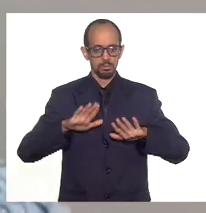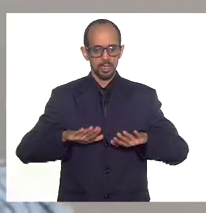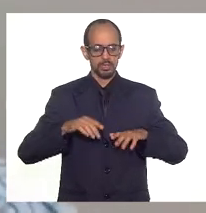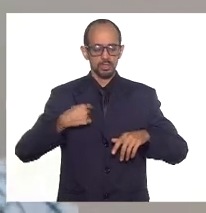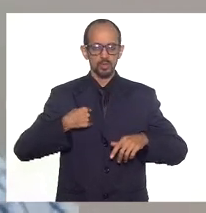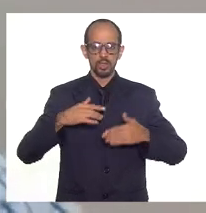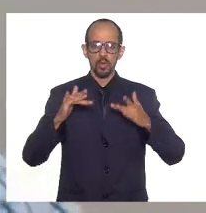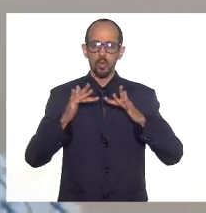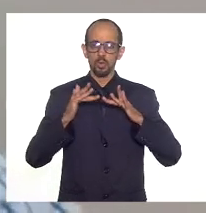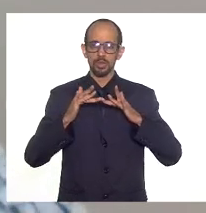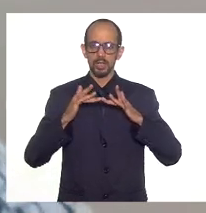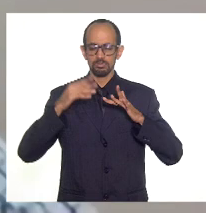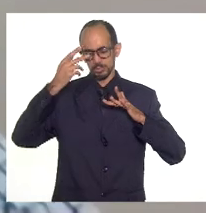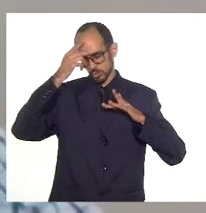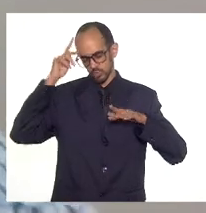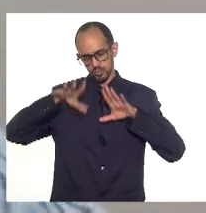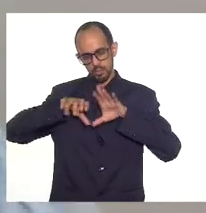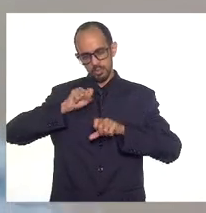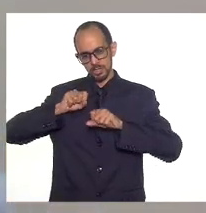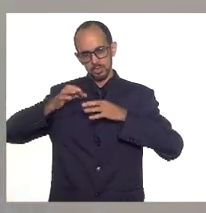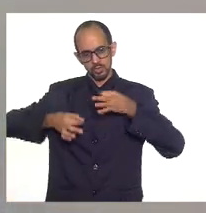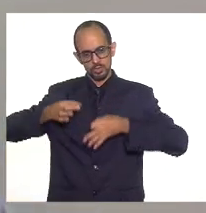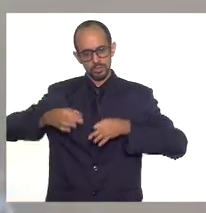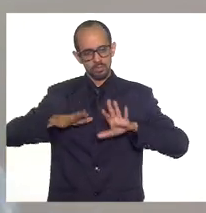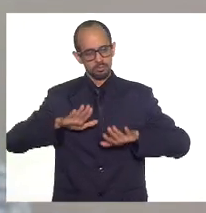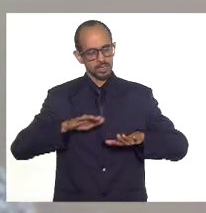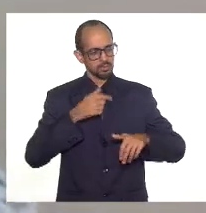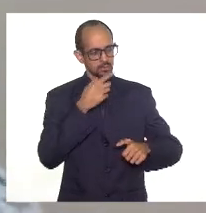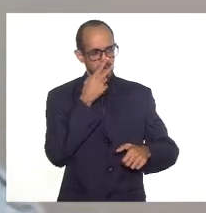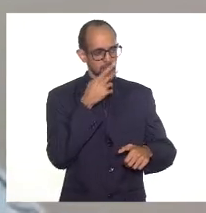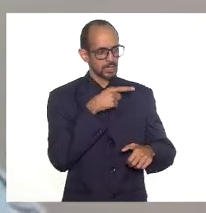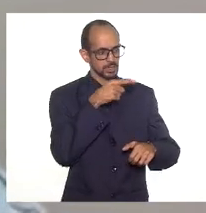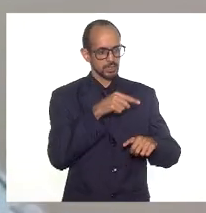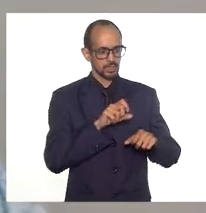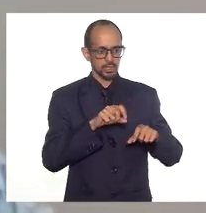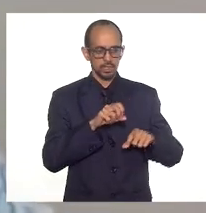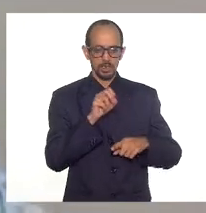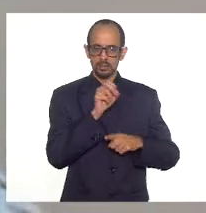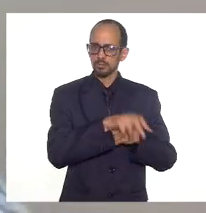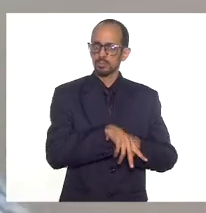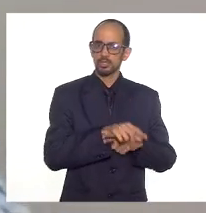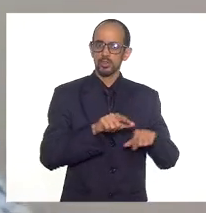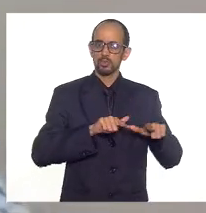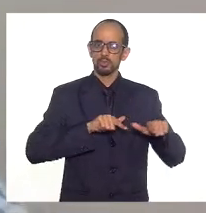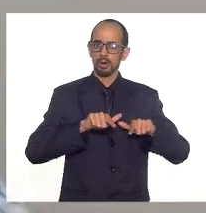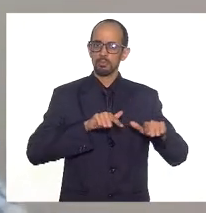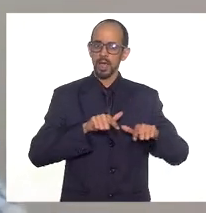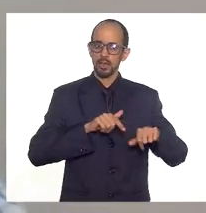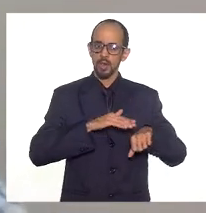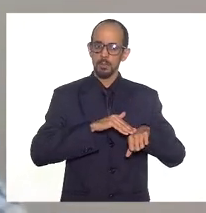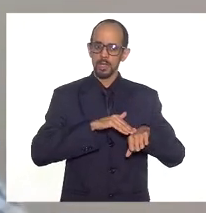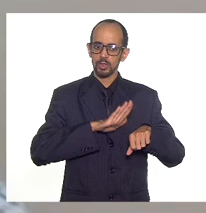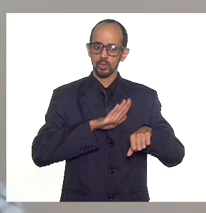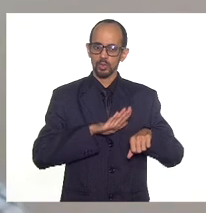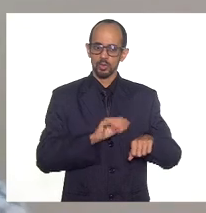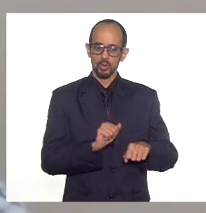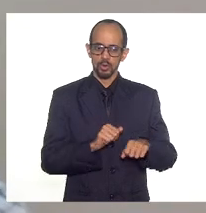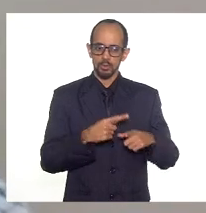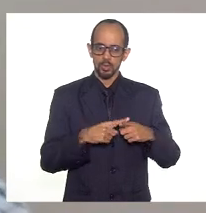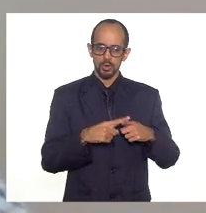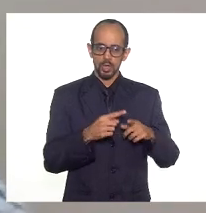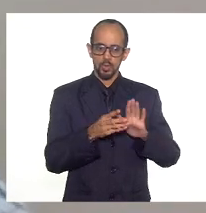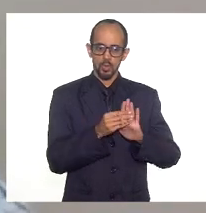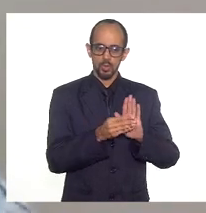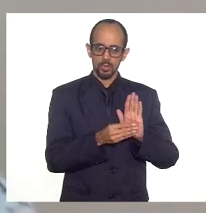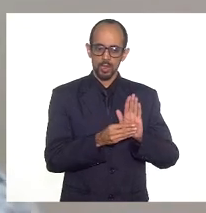jurídica, né, fica parecendo que o emprego aumentou, porque realmente o conteúdo local era um horror, né,